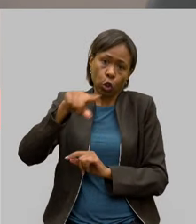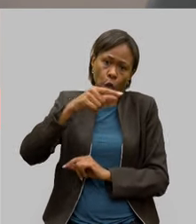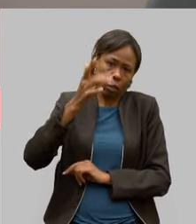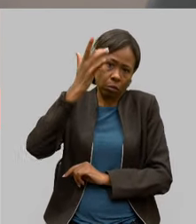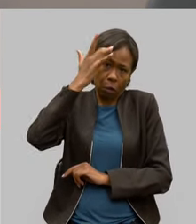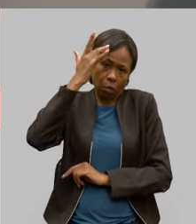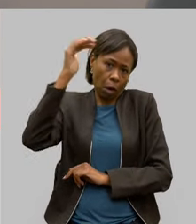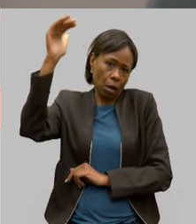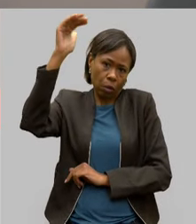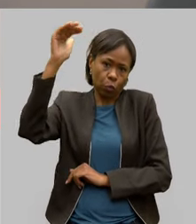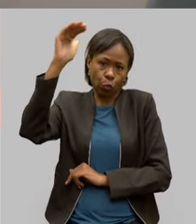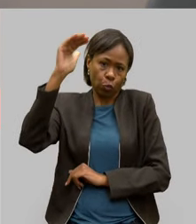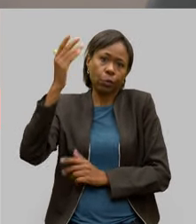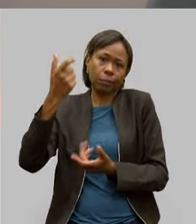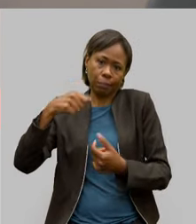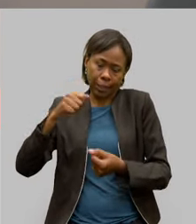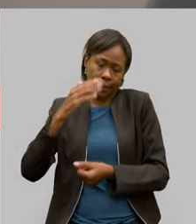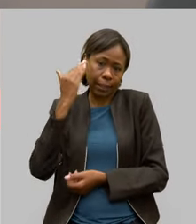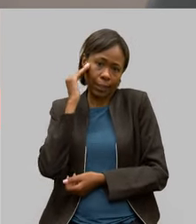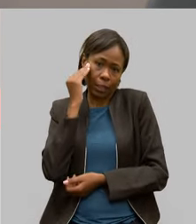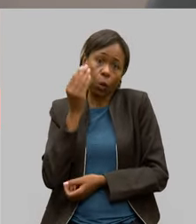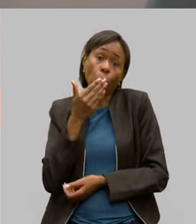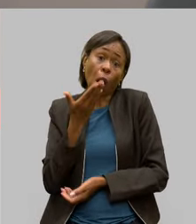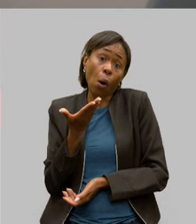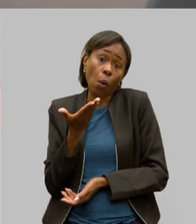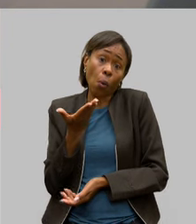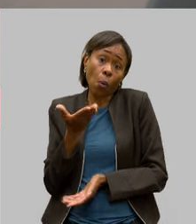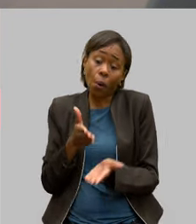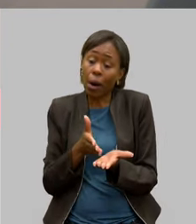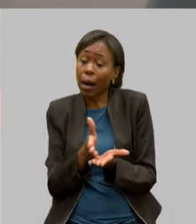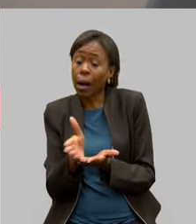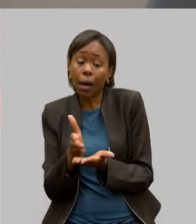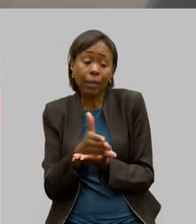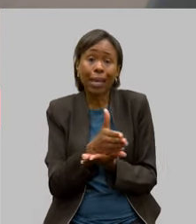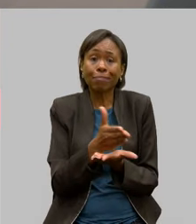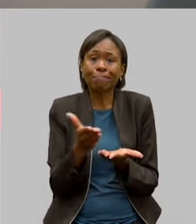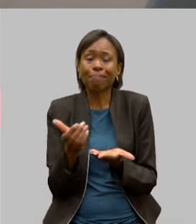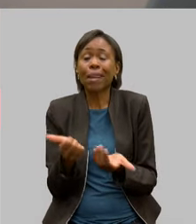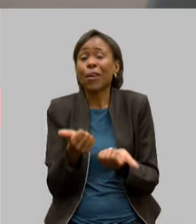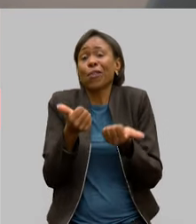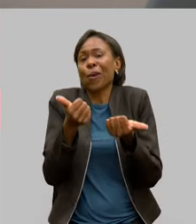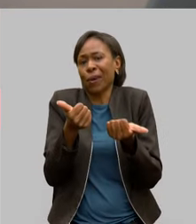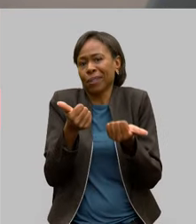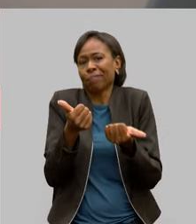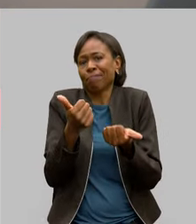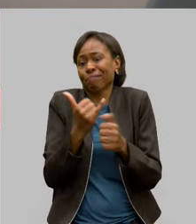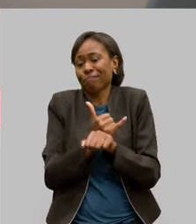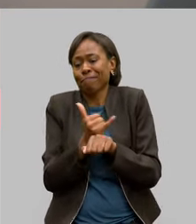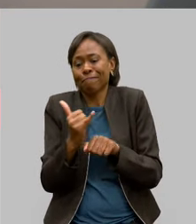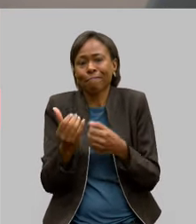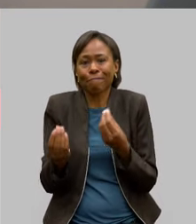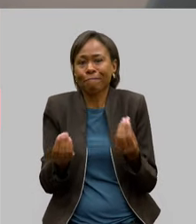eh entender Qual é o melhor caminho e buscar essa saída da maneira mais eficaz possível